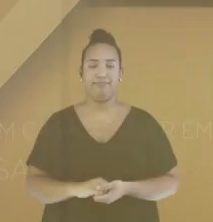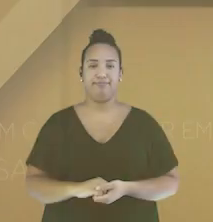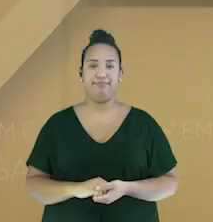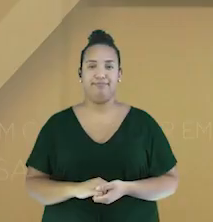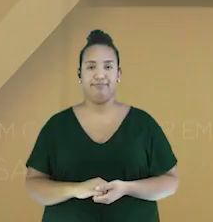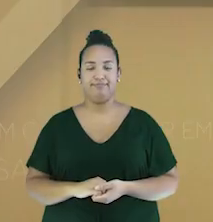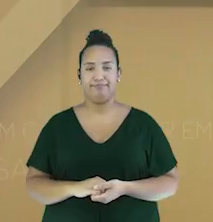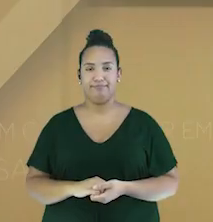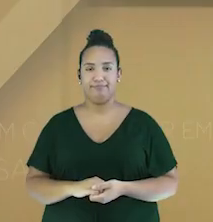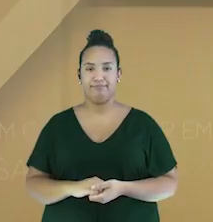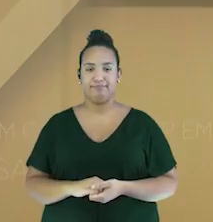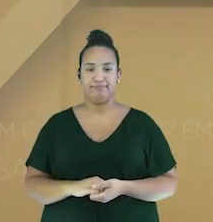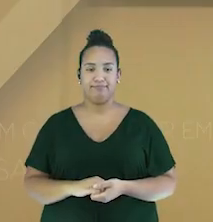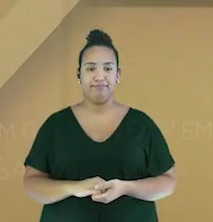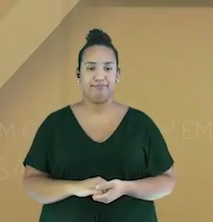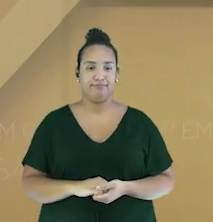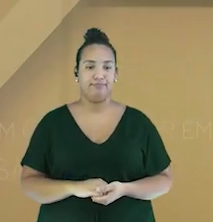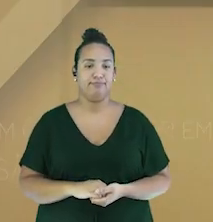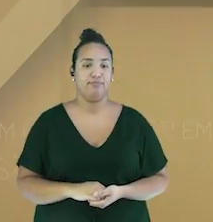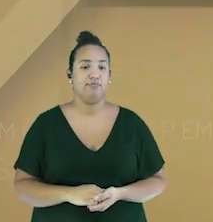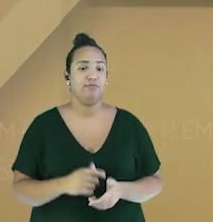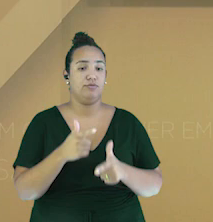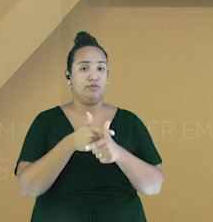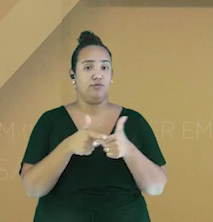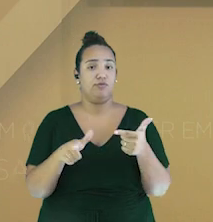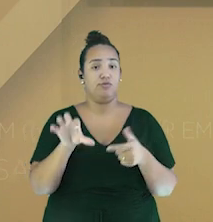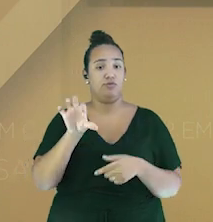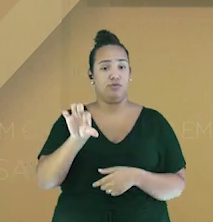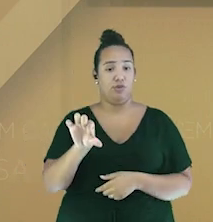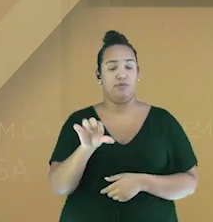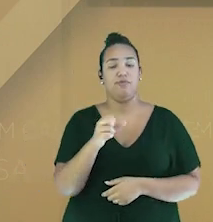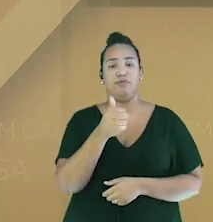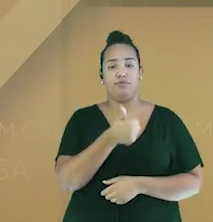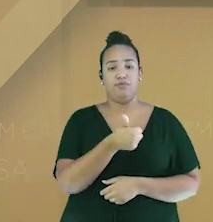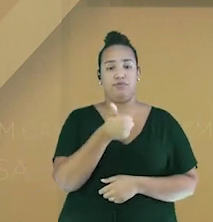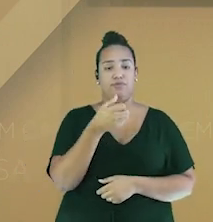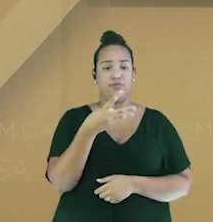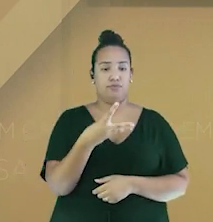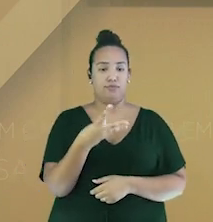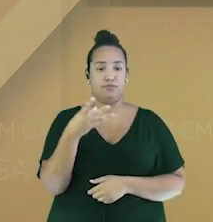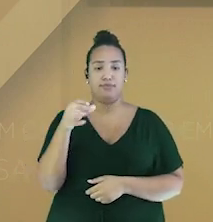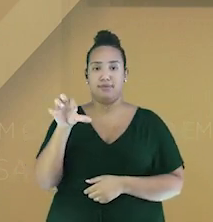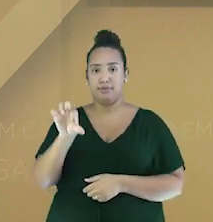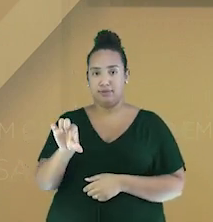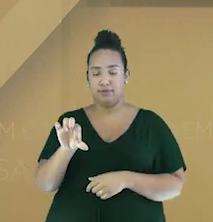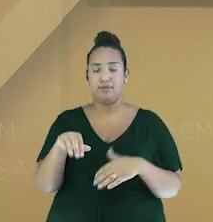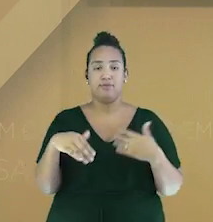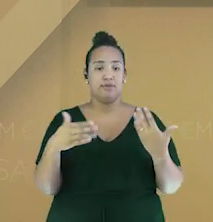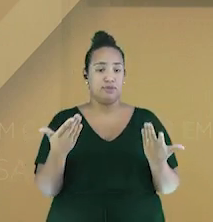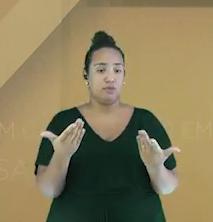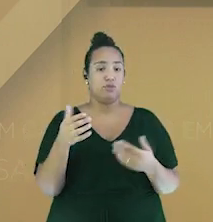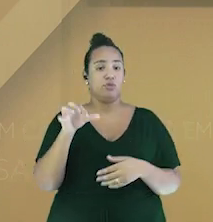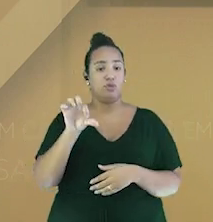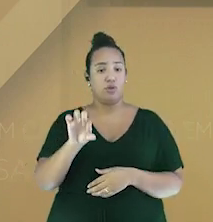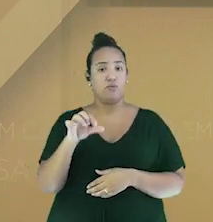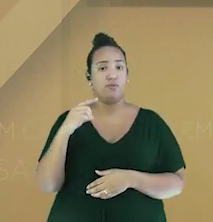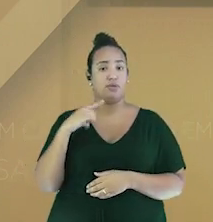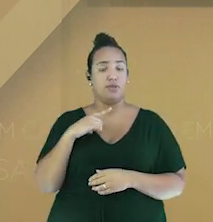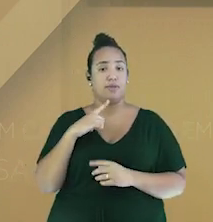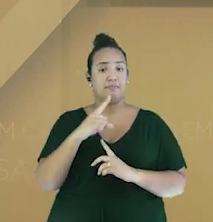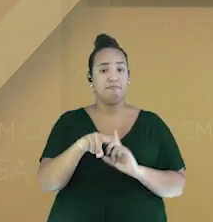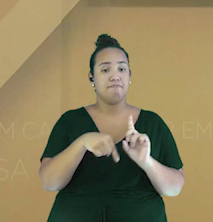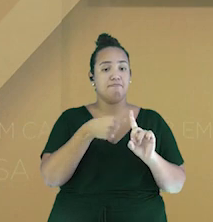Os divisores de 9 são 1, 3 e 9. Veja que o 9 teve mais de 2